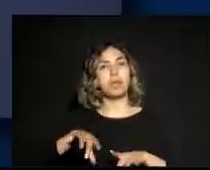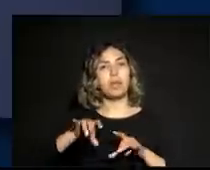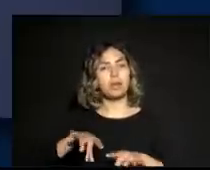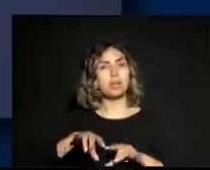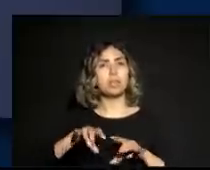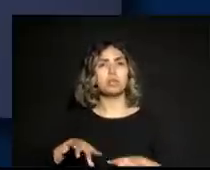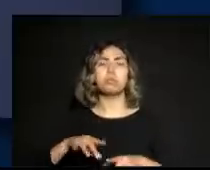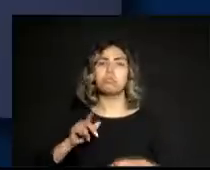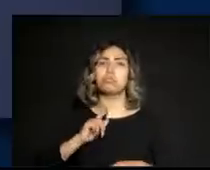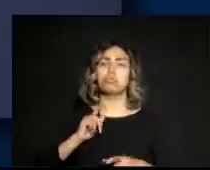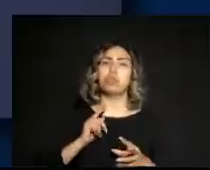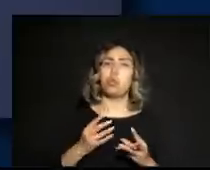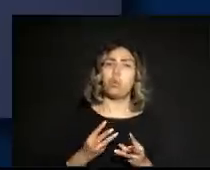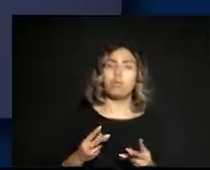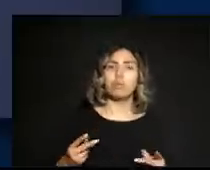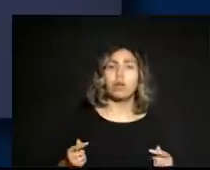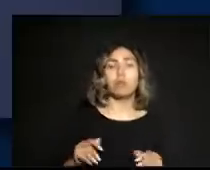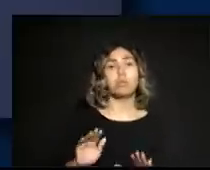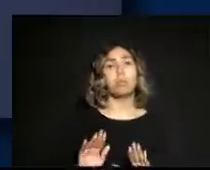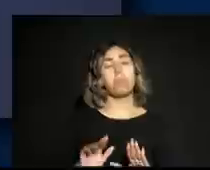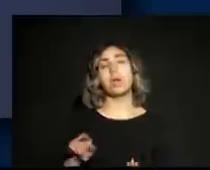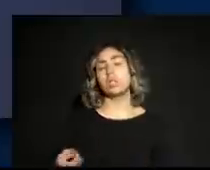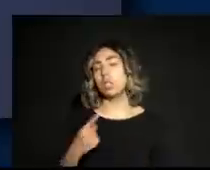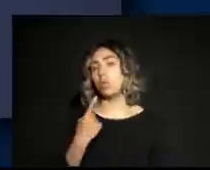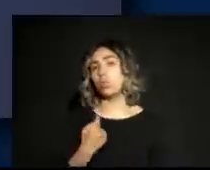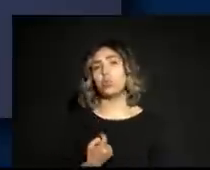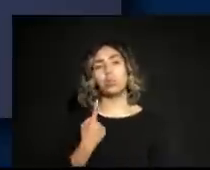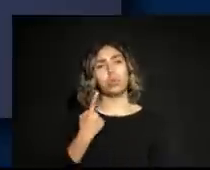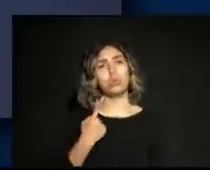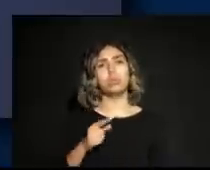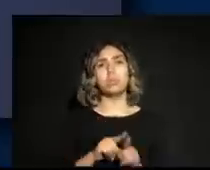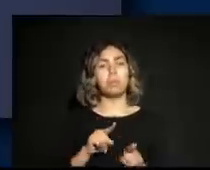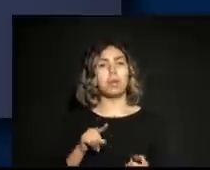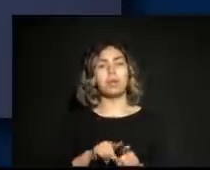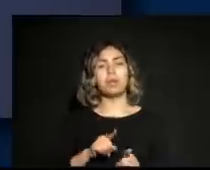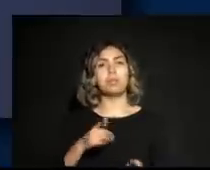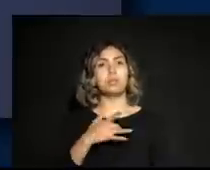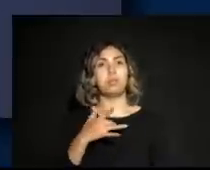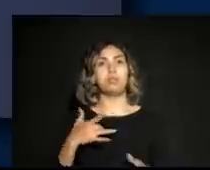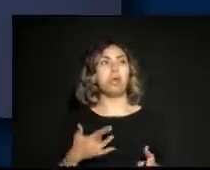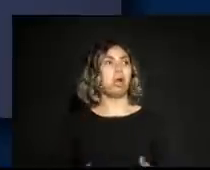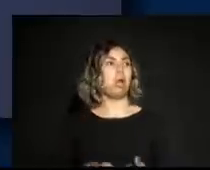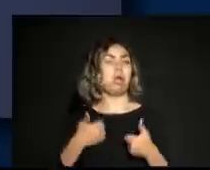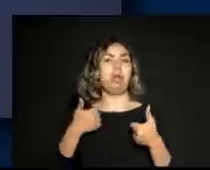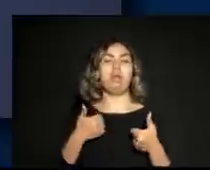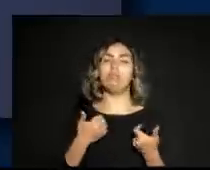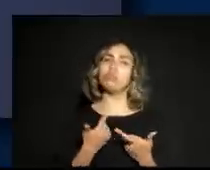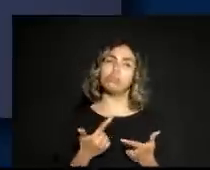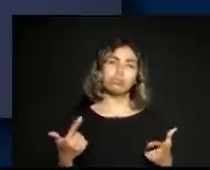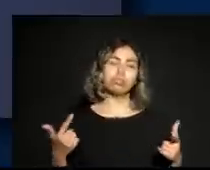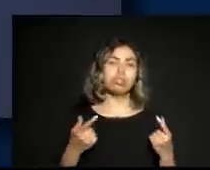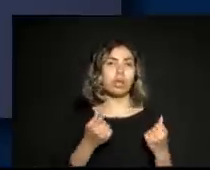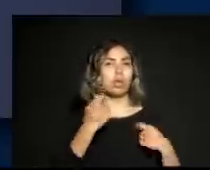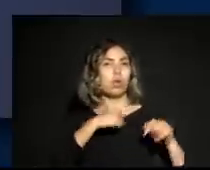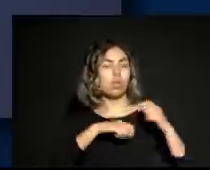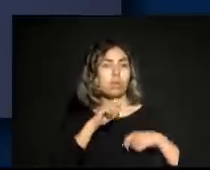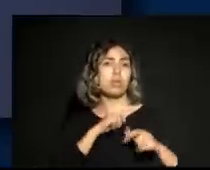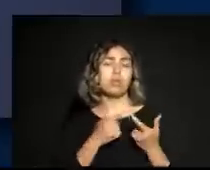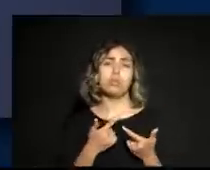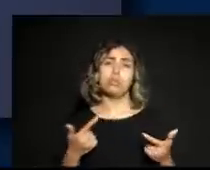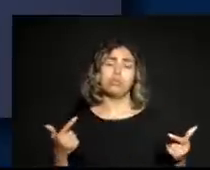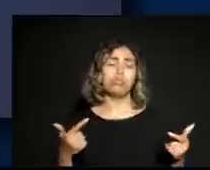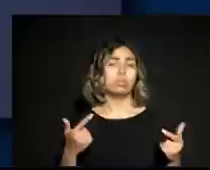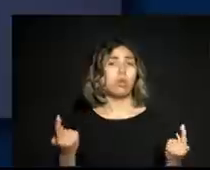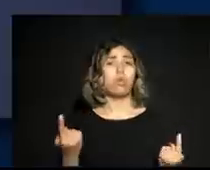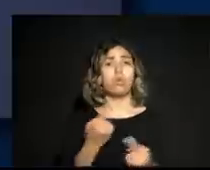é super qualificado mas ele é um só e nem é saudável que ele seja o único provedor de capital para e pelo contrário